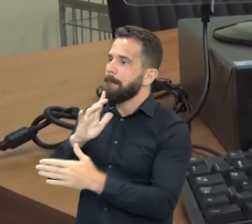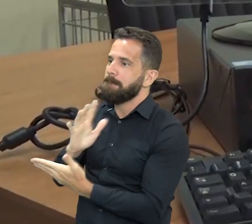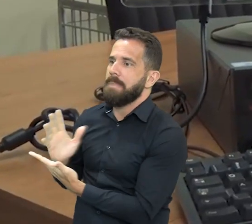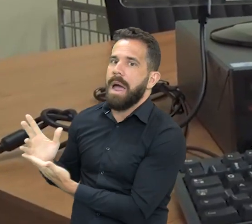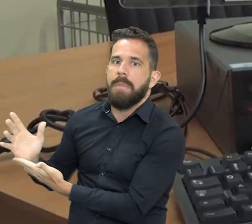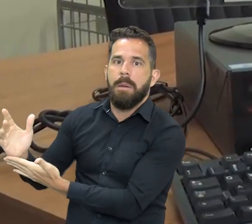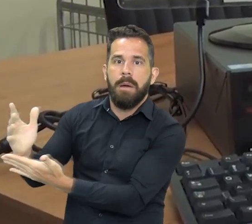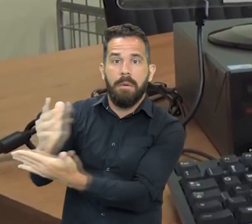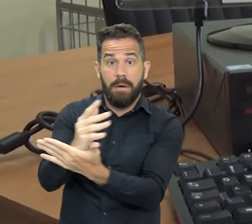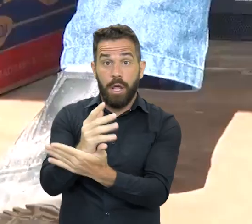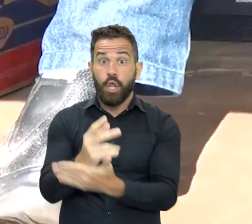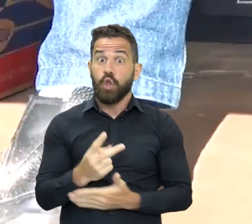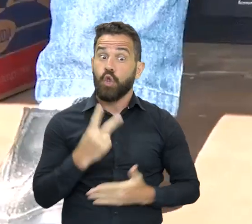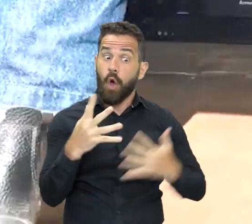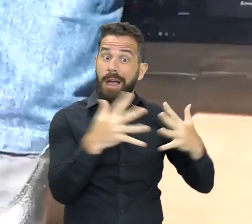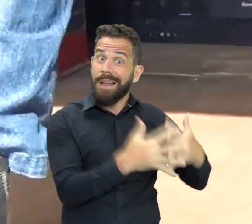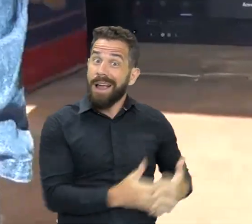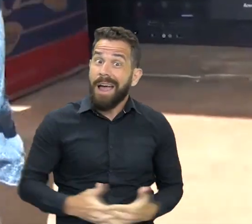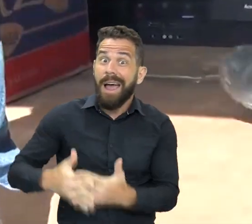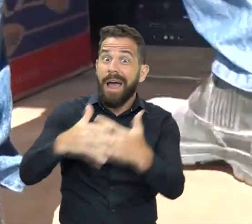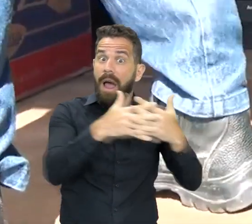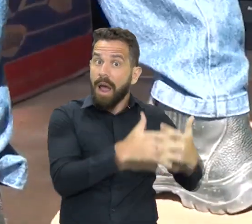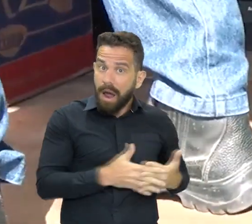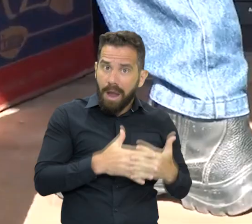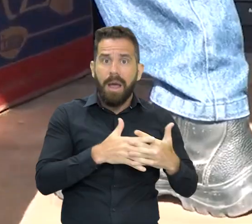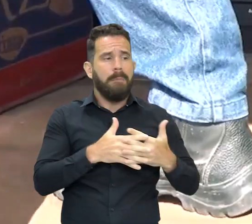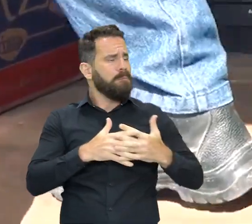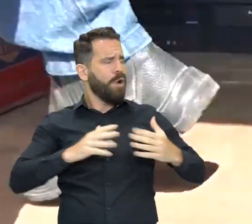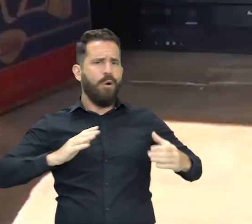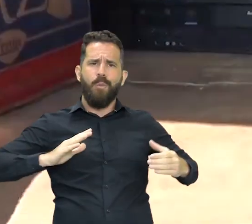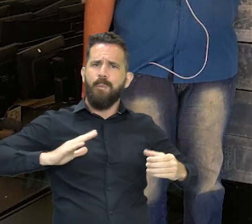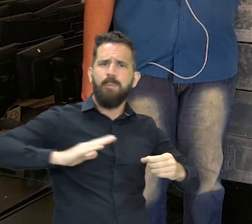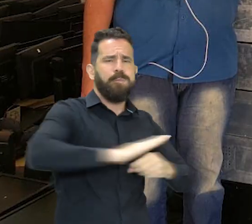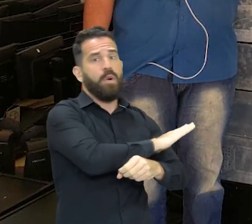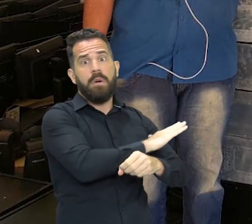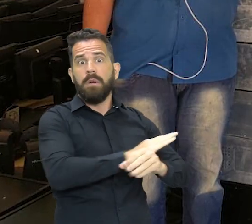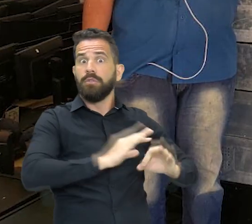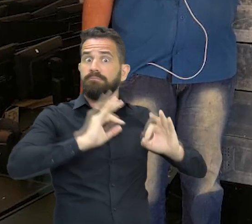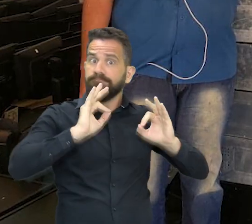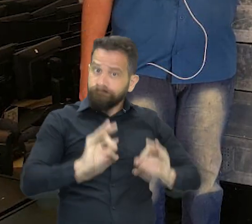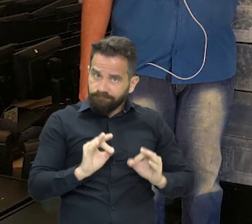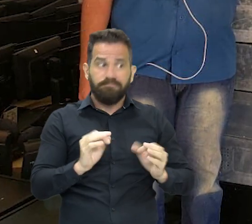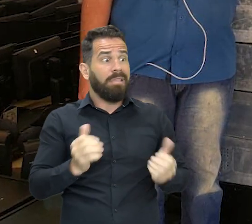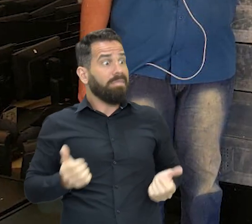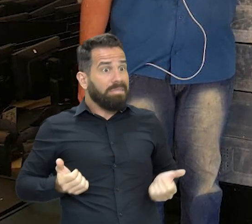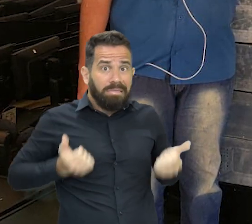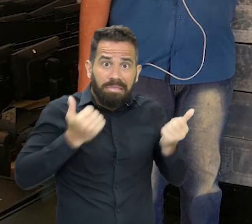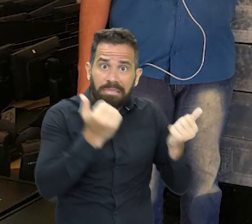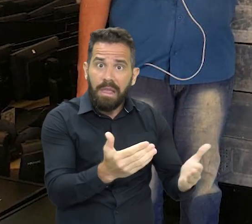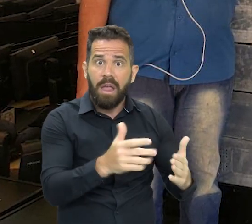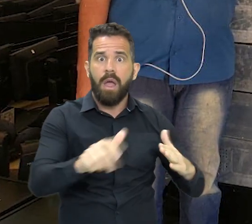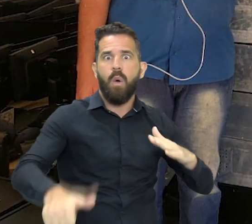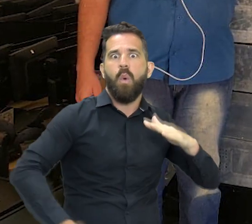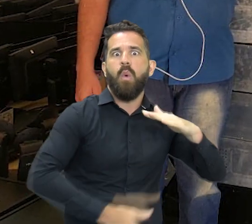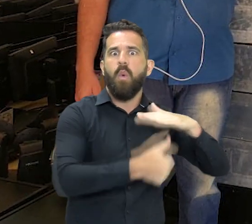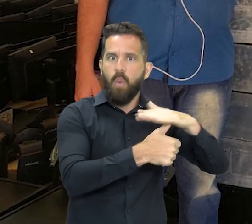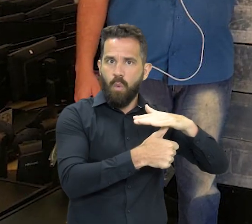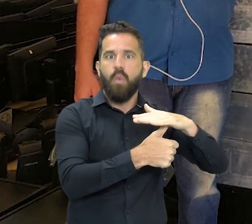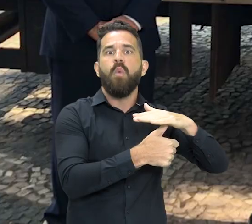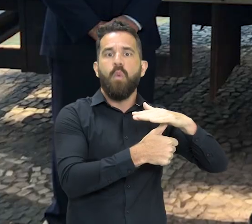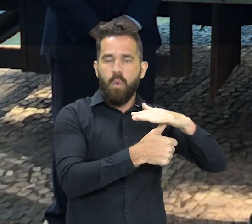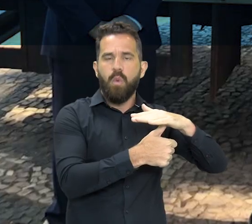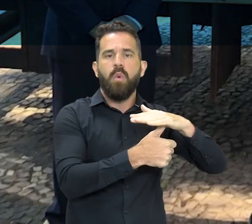e simplesmente deixou 2 caminhões cheios de computadores lá na reitoria, foram entregues lá no